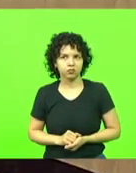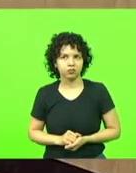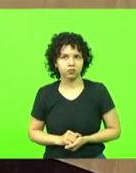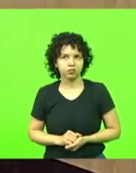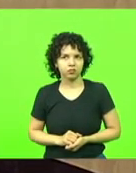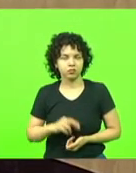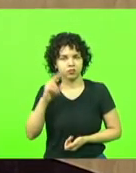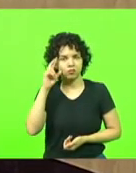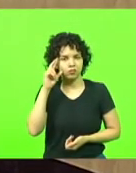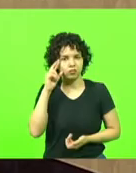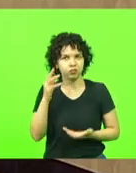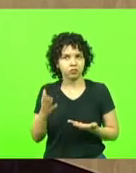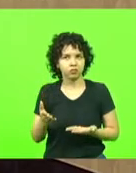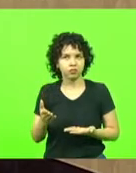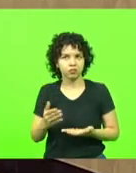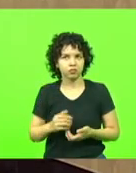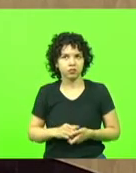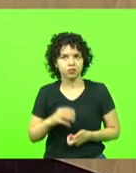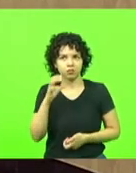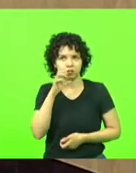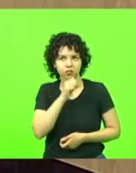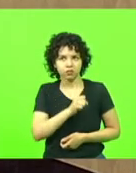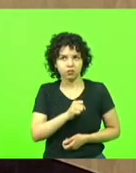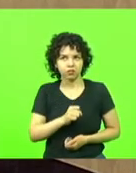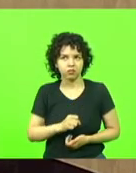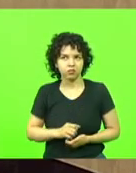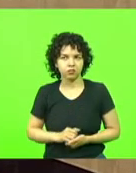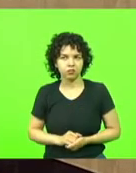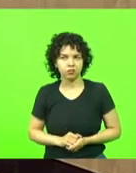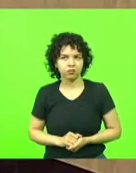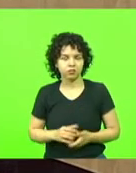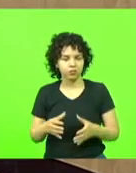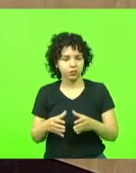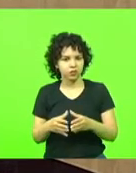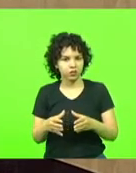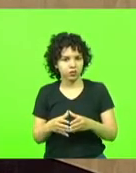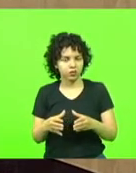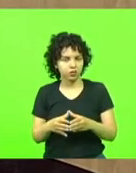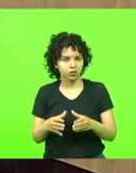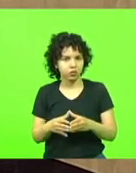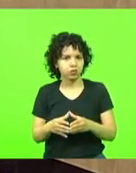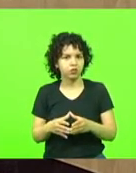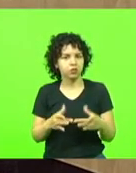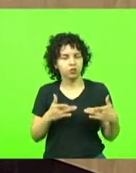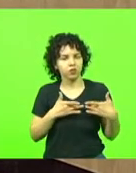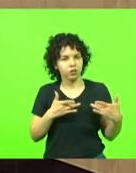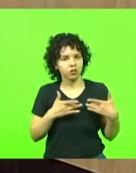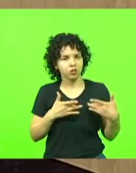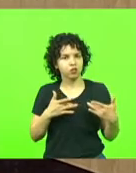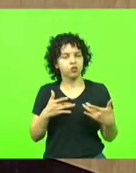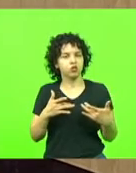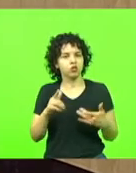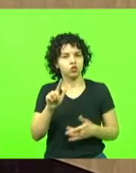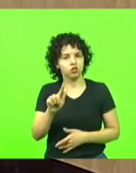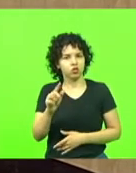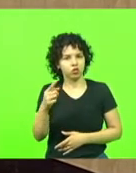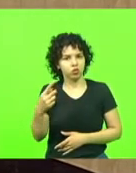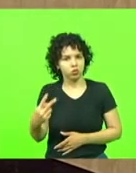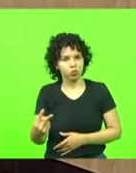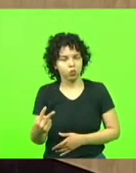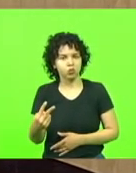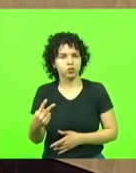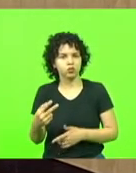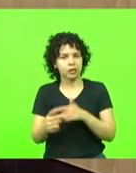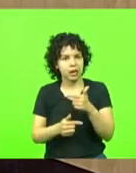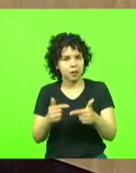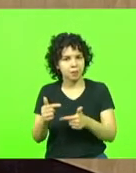Alba. De uma forma bem rápida, esse grupo de filantropia G12 vem fazendo uma série de trabalhos no município